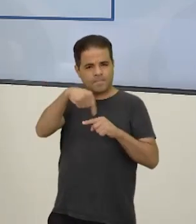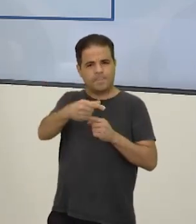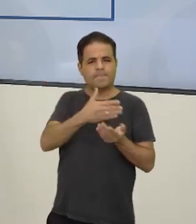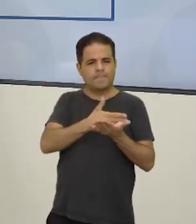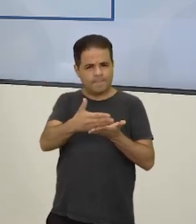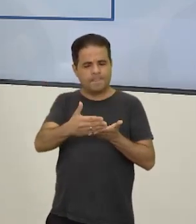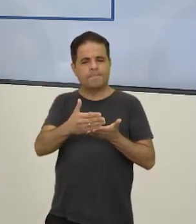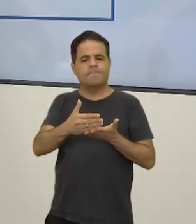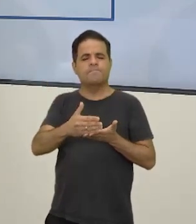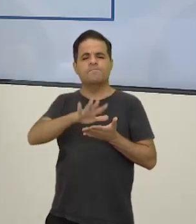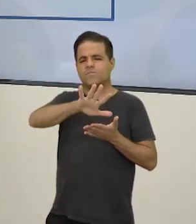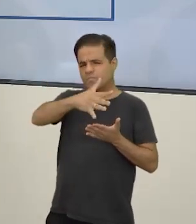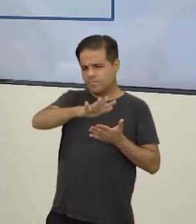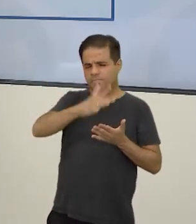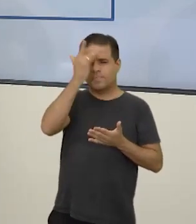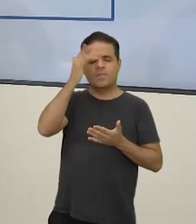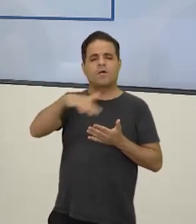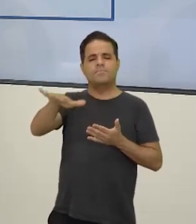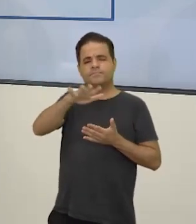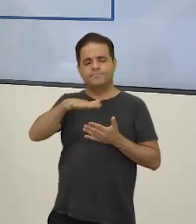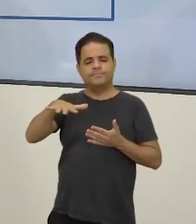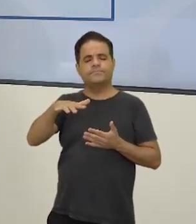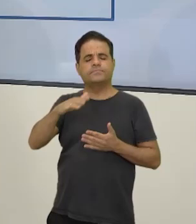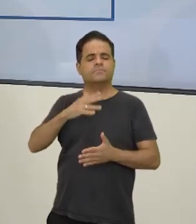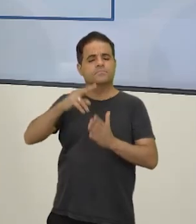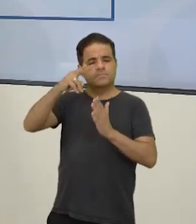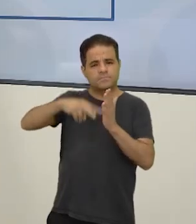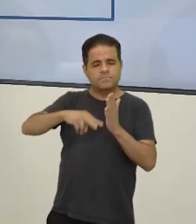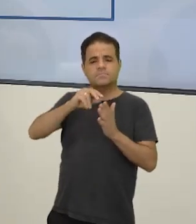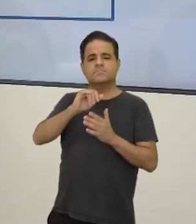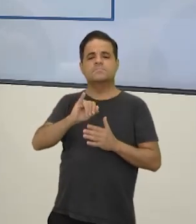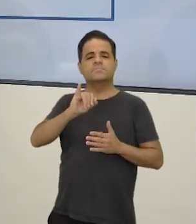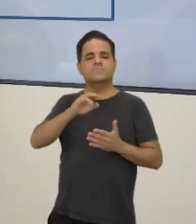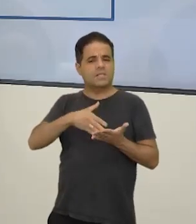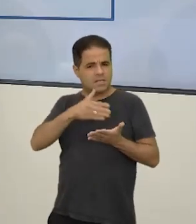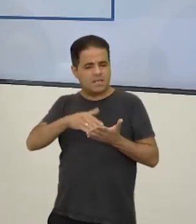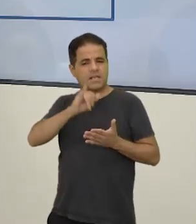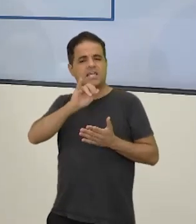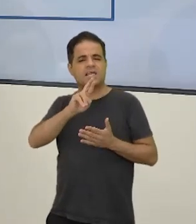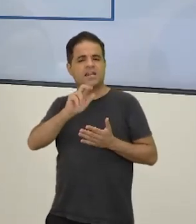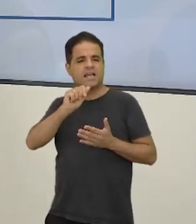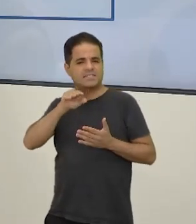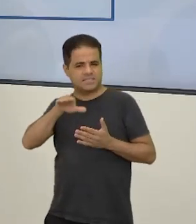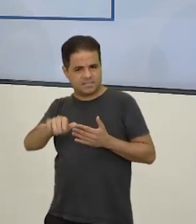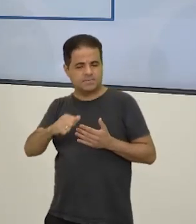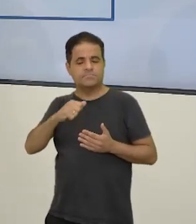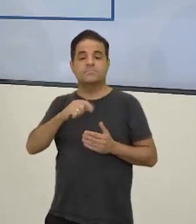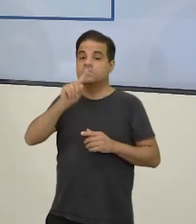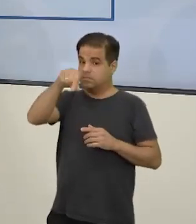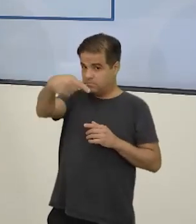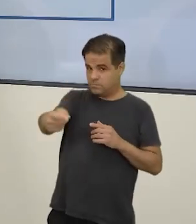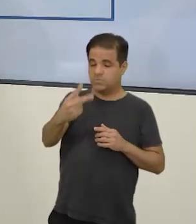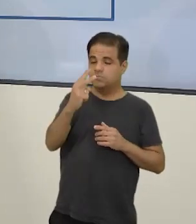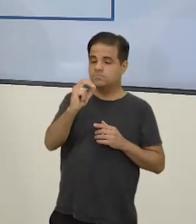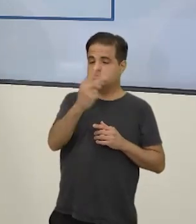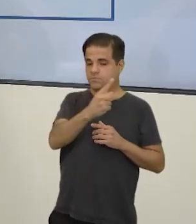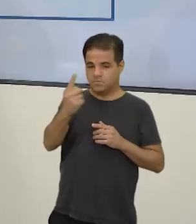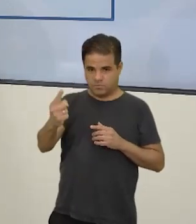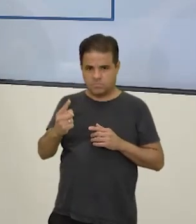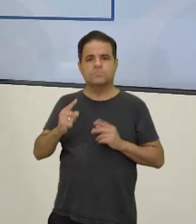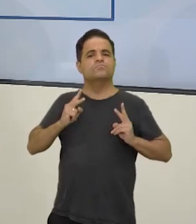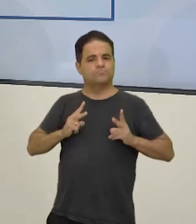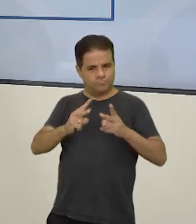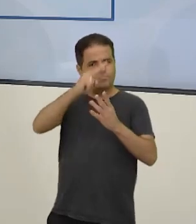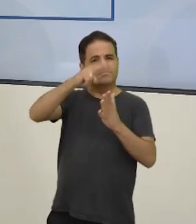não vou lembrar a data aqui, mas assim, as pessoas desta época, elas liam Iracema de um jeito, tá? 2021, ainda